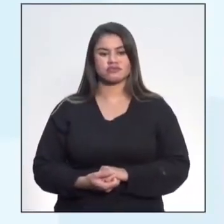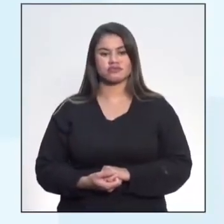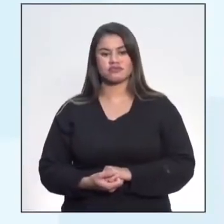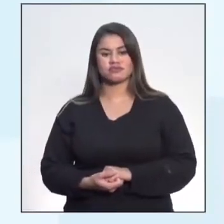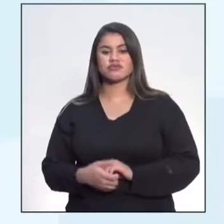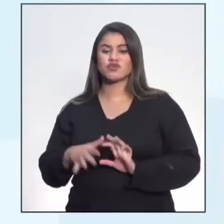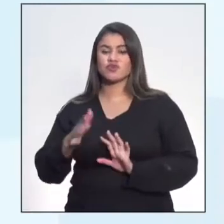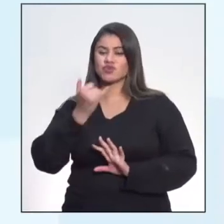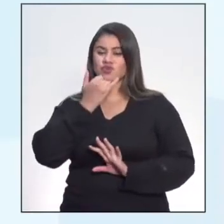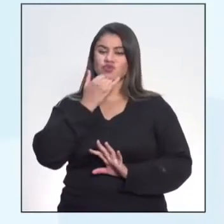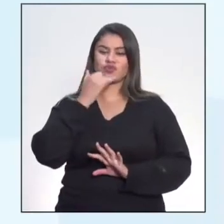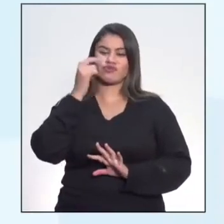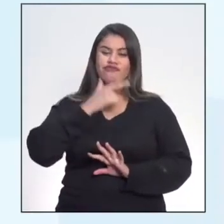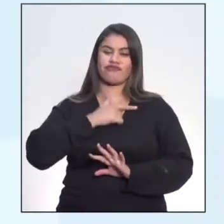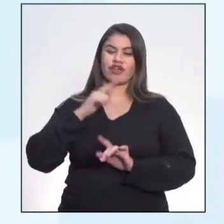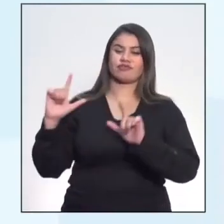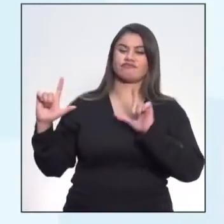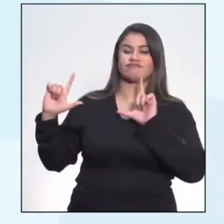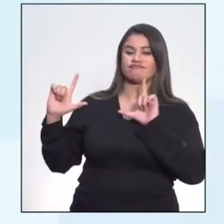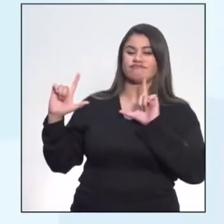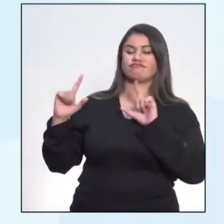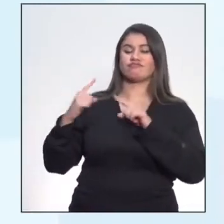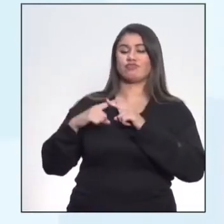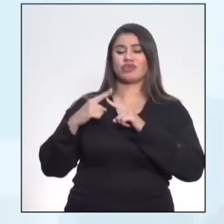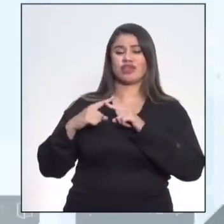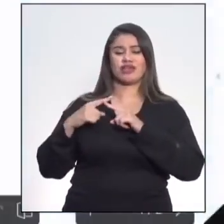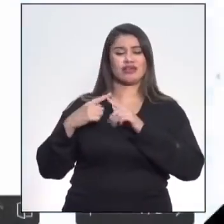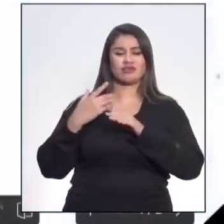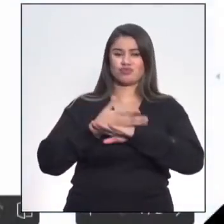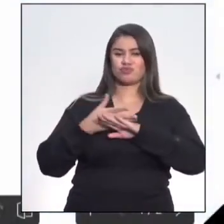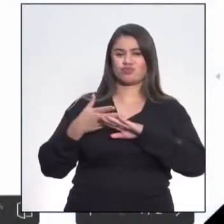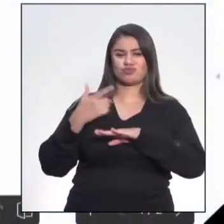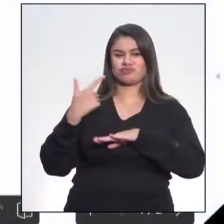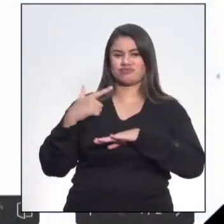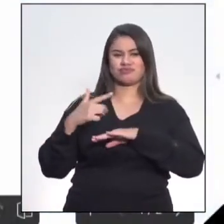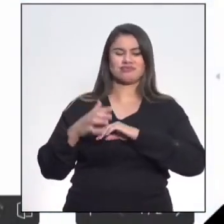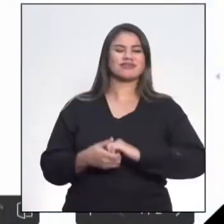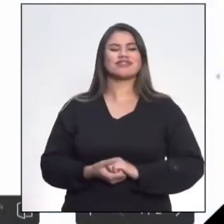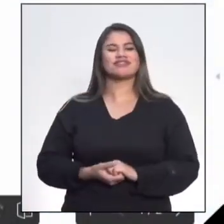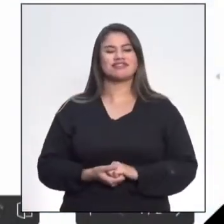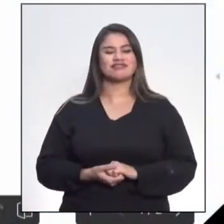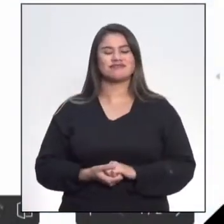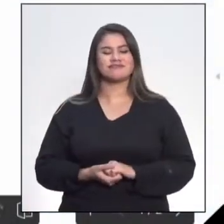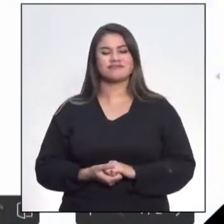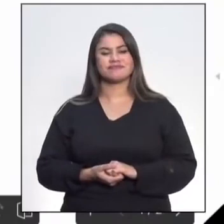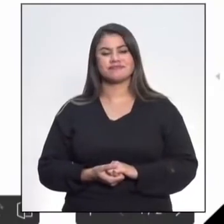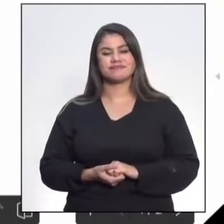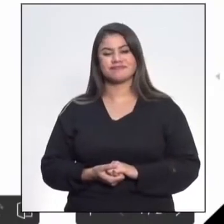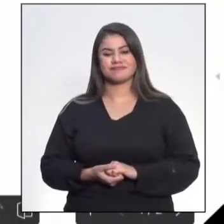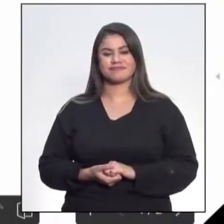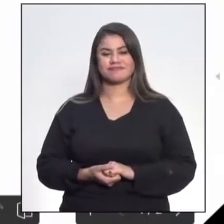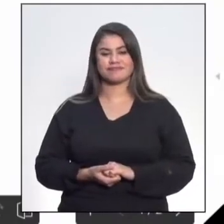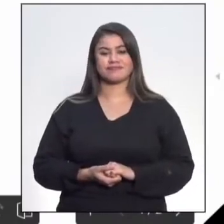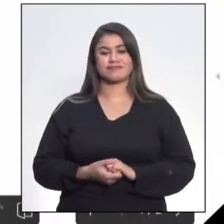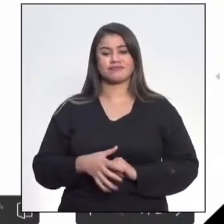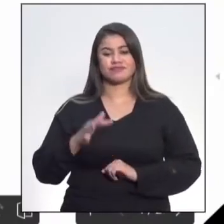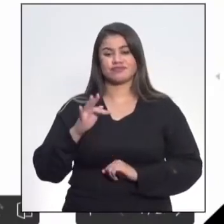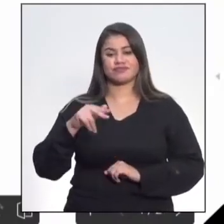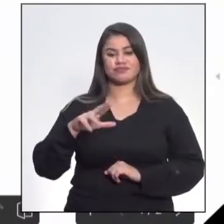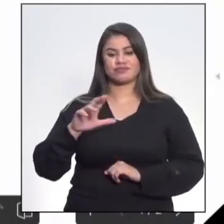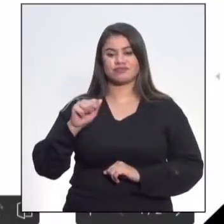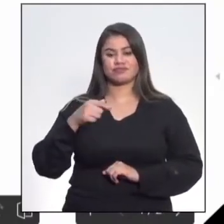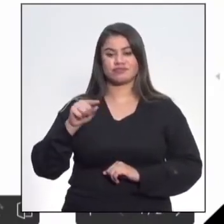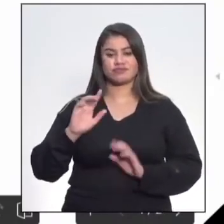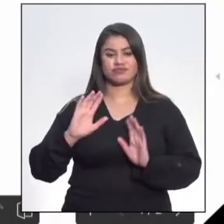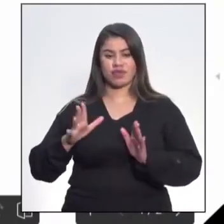meio feiozinho aqui na lousa quando eu fizer, porque eu estou acostumando com essa lousa nova, tá bom, gente? Então, vamos lá. Essa é a minha função. O que eu quero primeiro que vocês